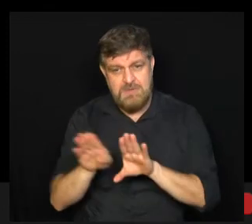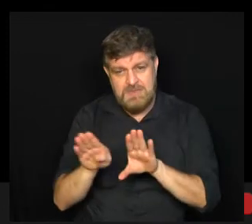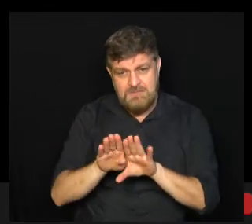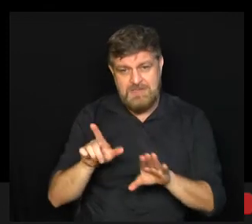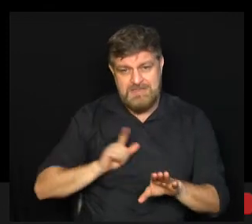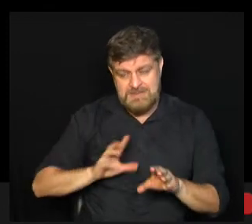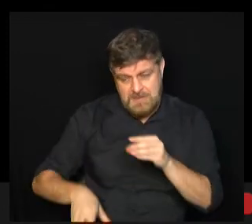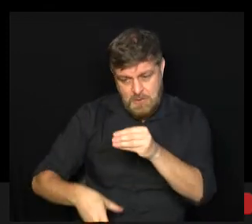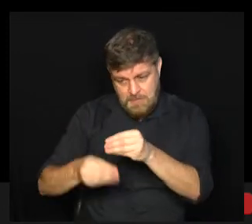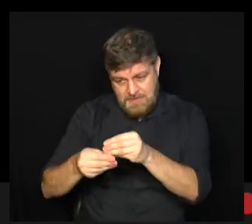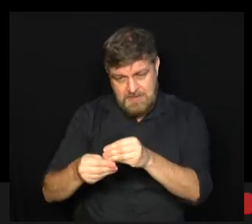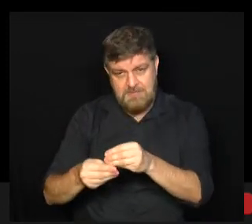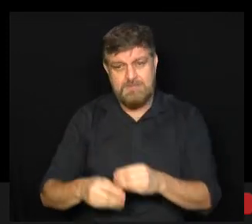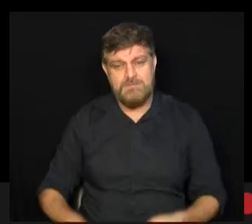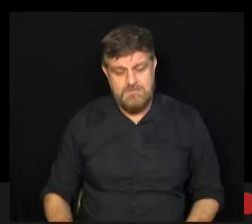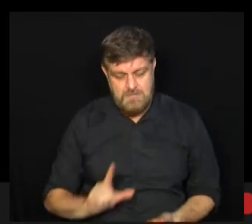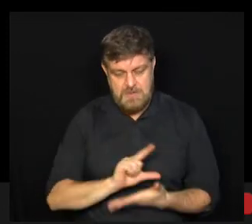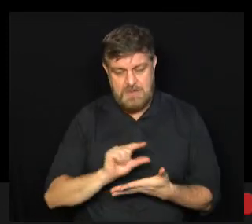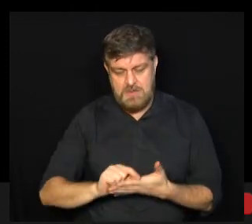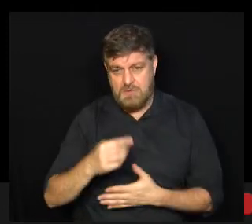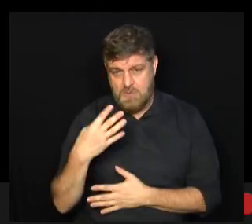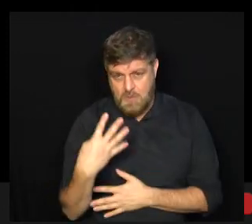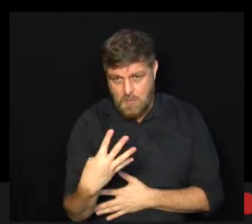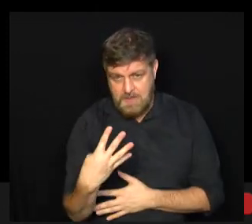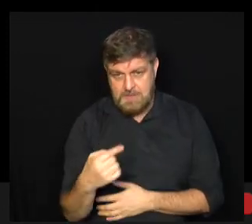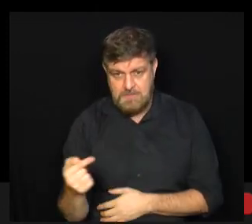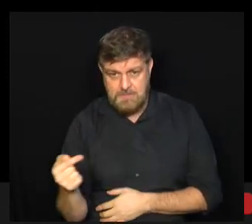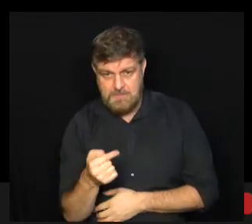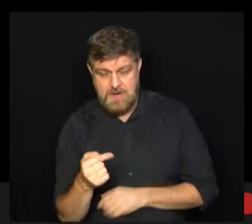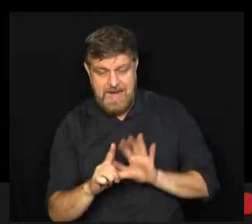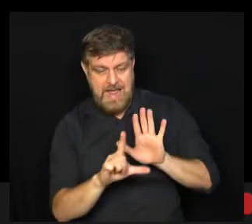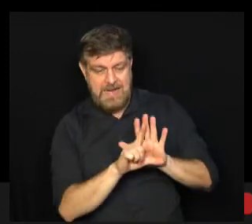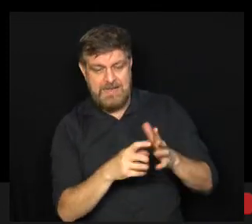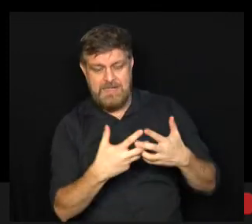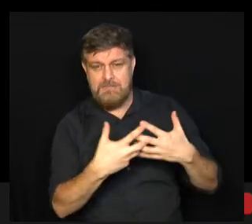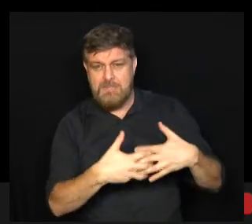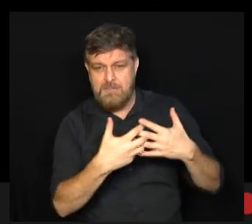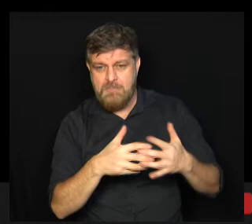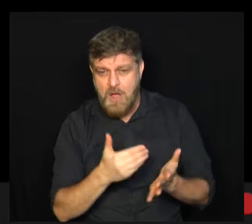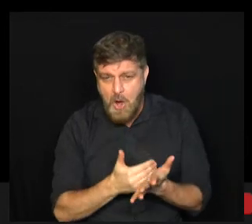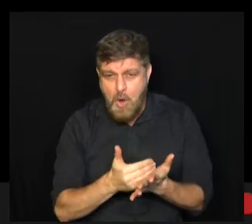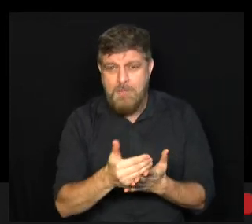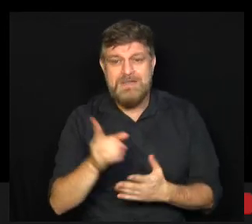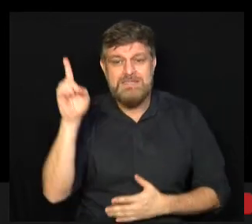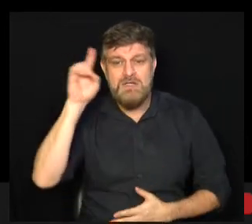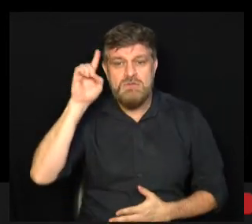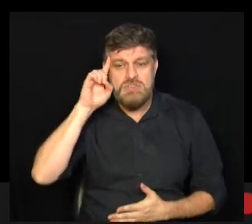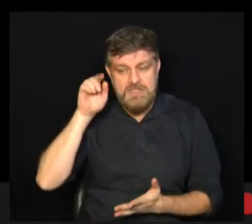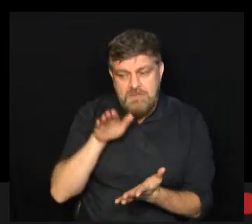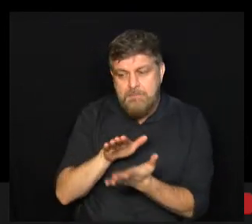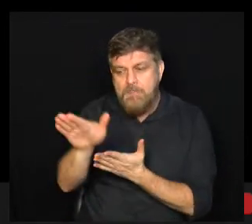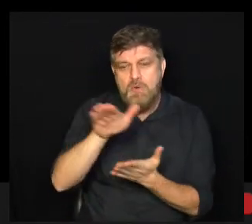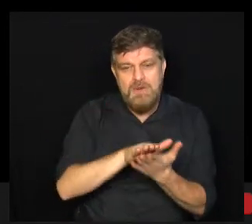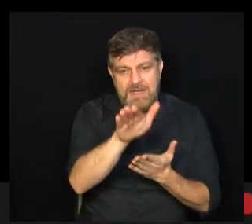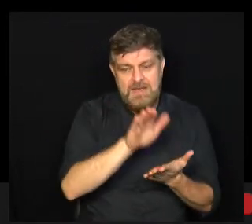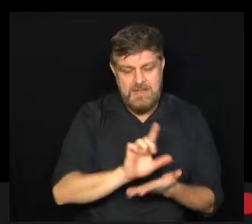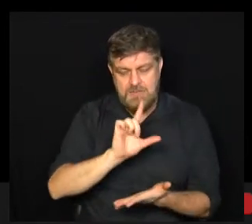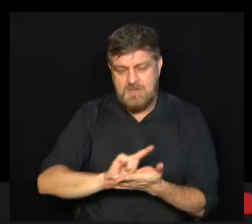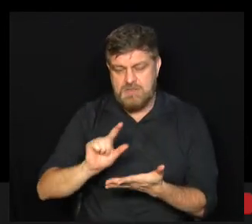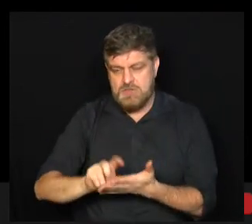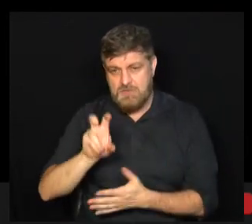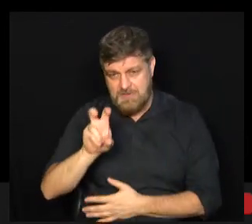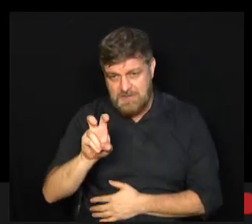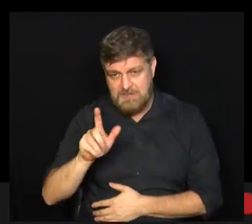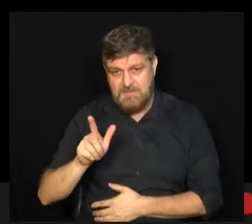se necessário. Artigo 4º. Esta lei entra em vigor na data de sua publicação. Artigo 5º.